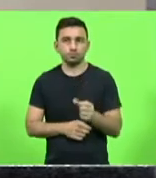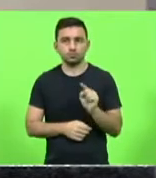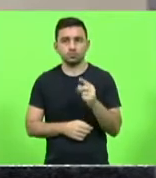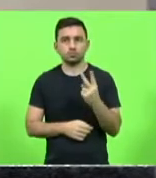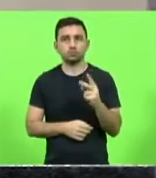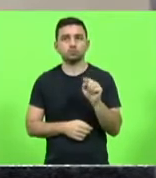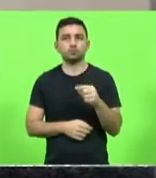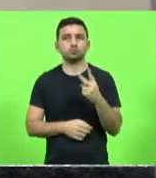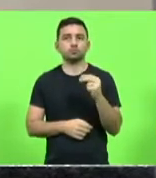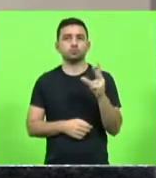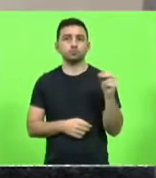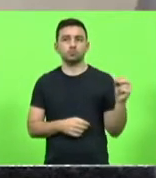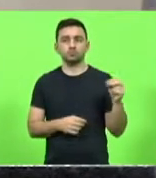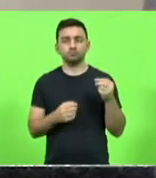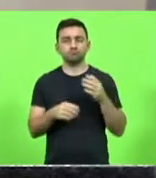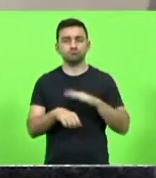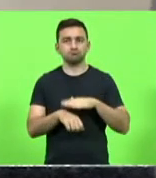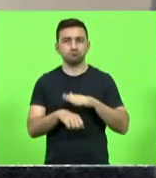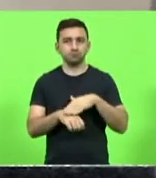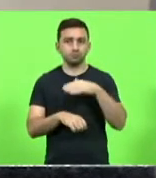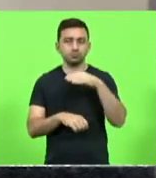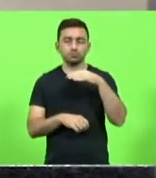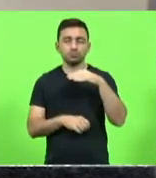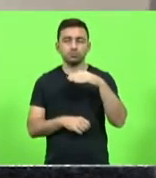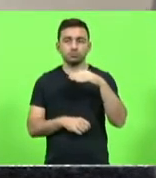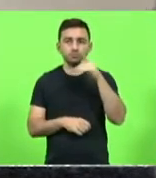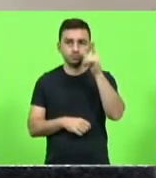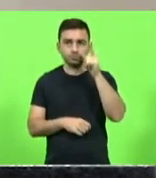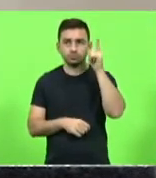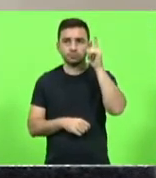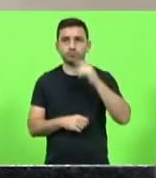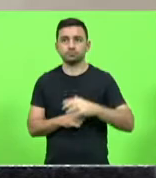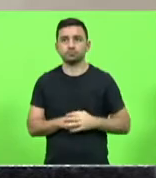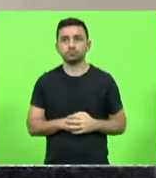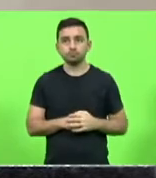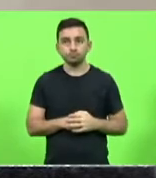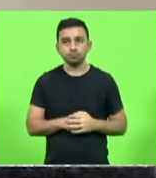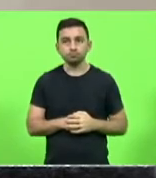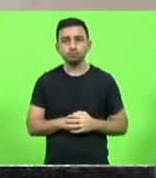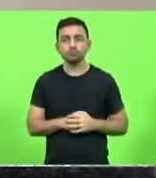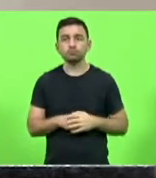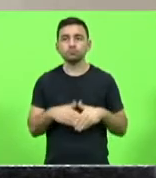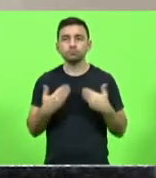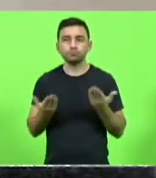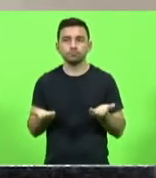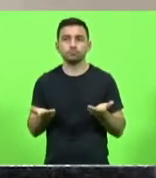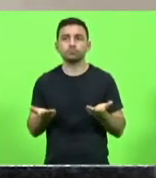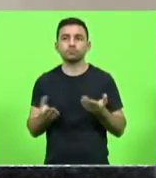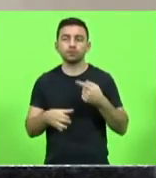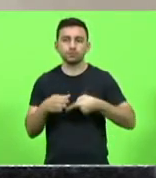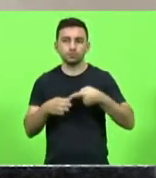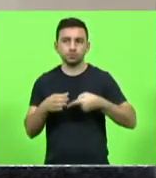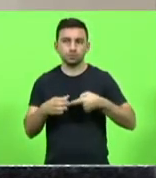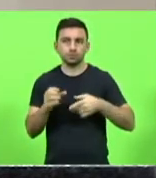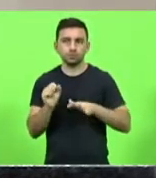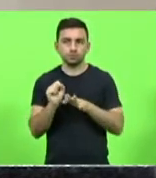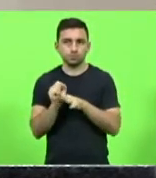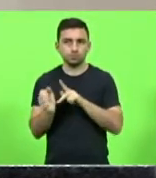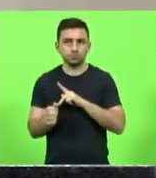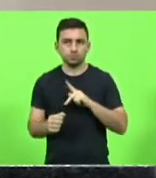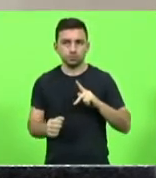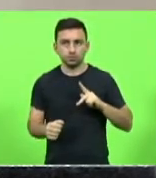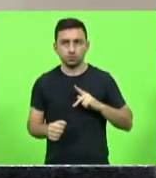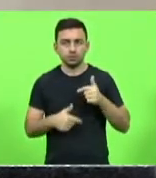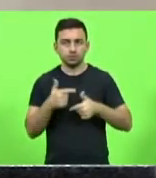206.2/2020, autoria deputado Laércio Schuster. As comissões de Segurança Pública e de Trabalho, Administração e Serviço